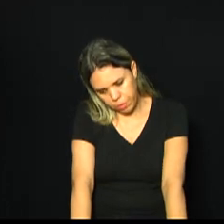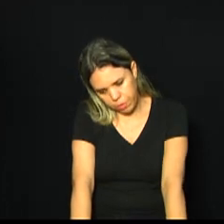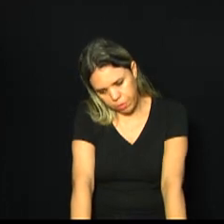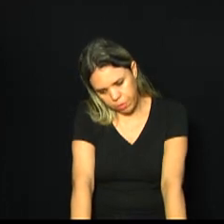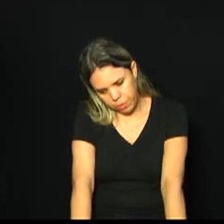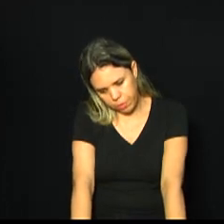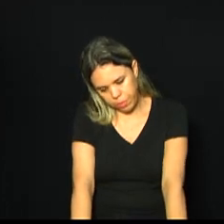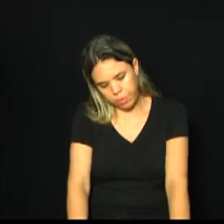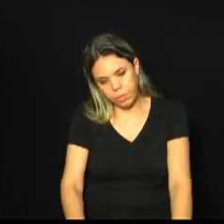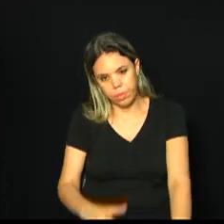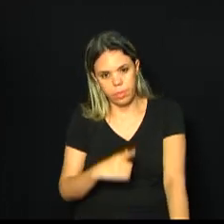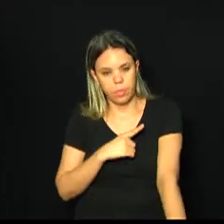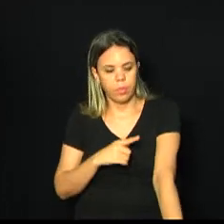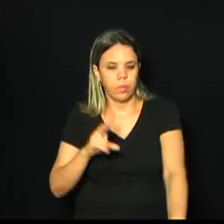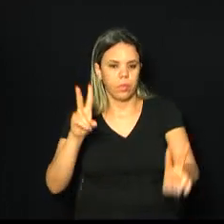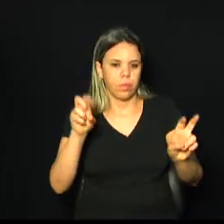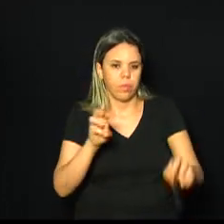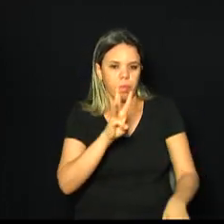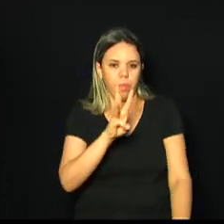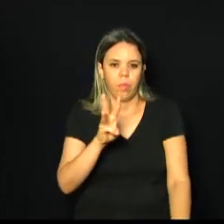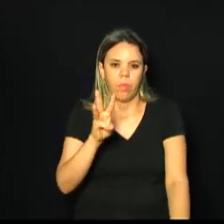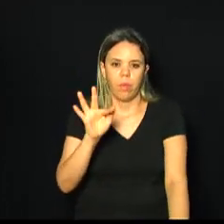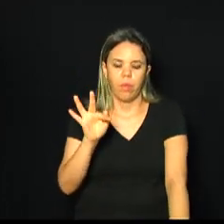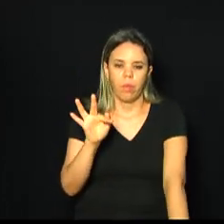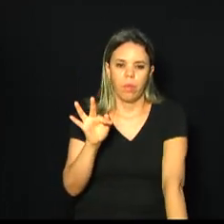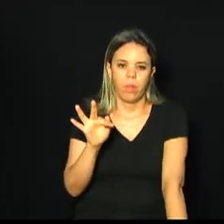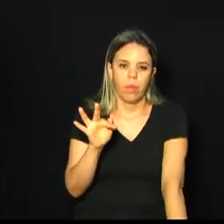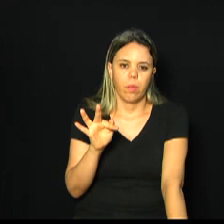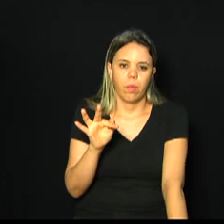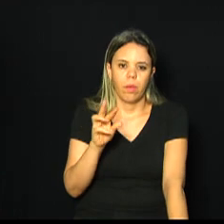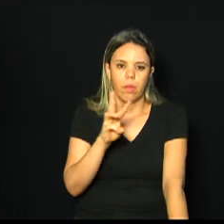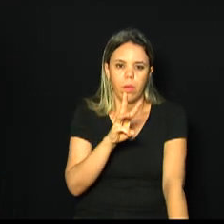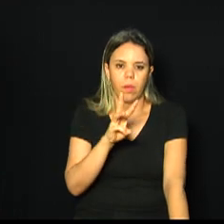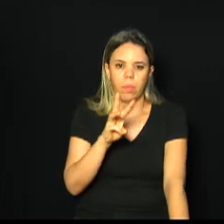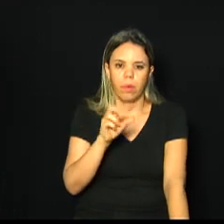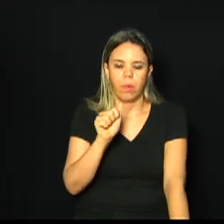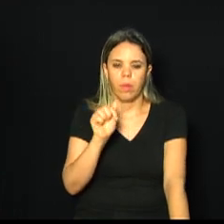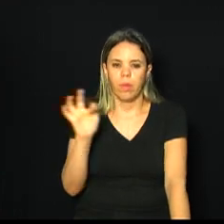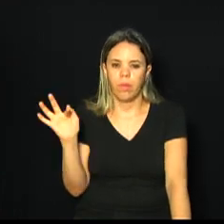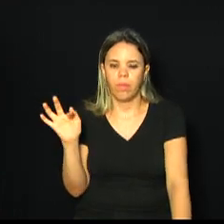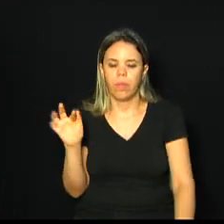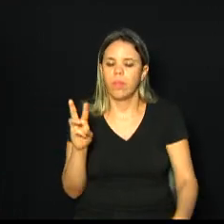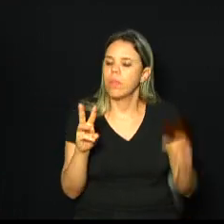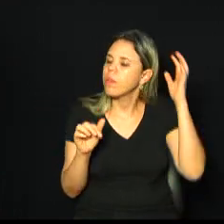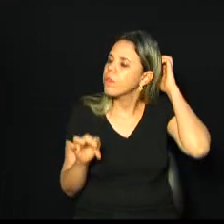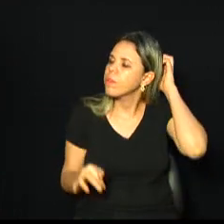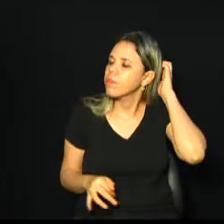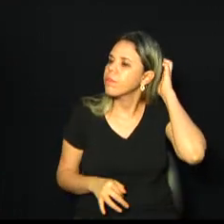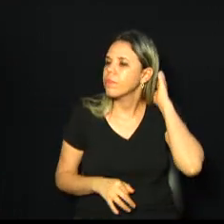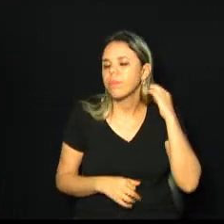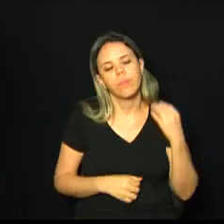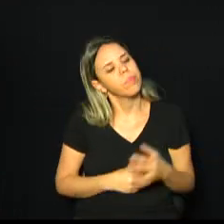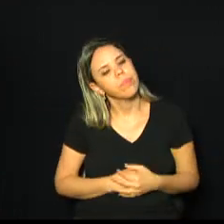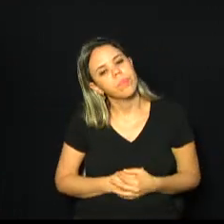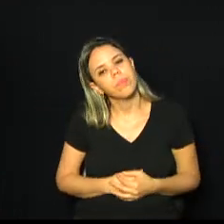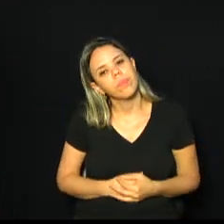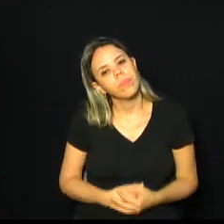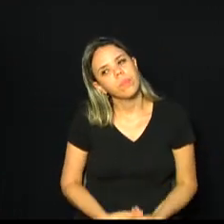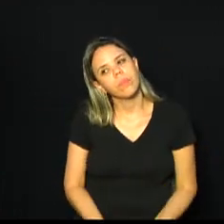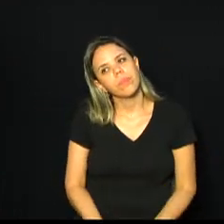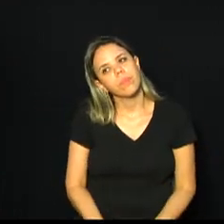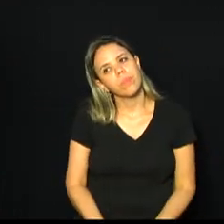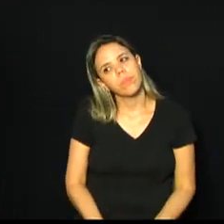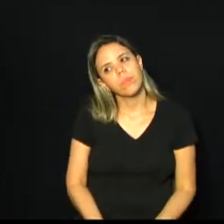Existe um termo, que é o WAF e o DBF, que seria Web Application Firewall e Database